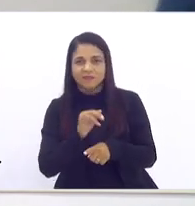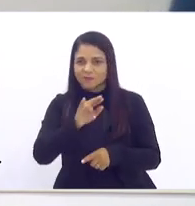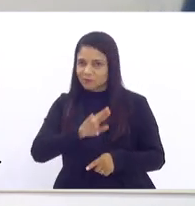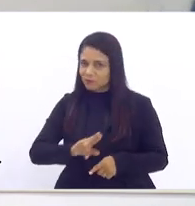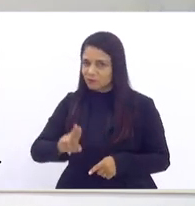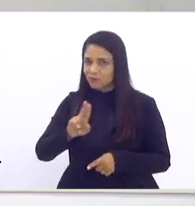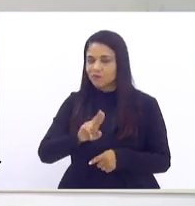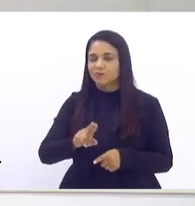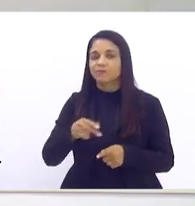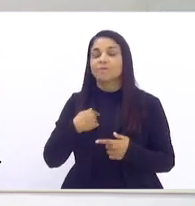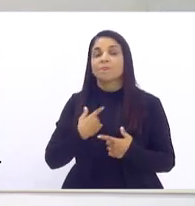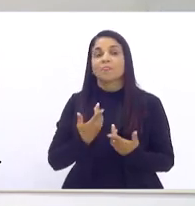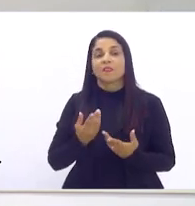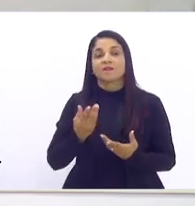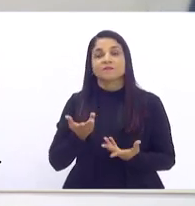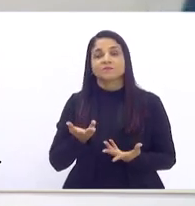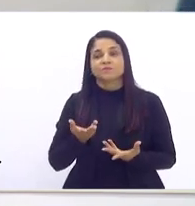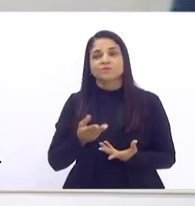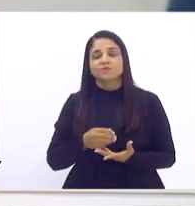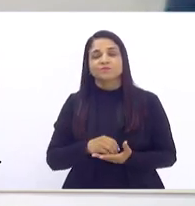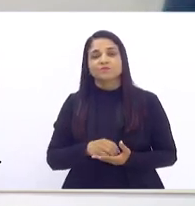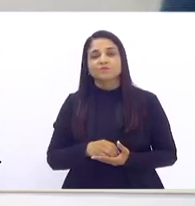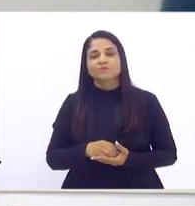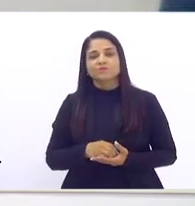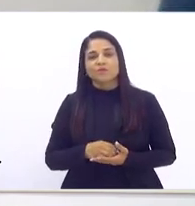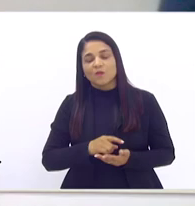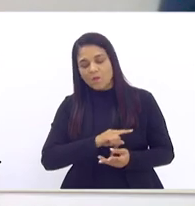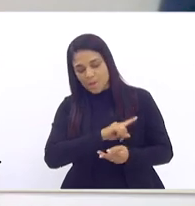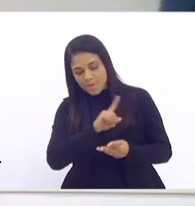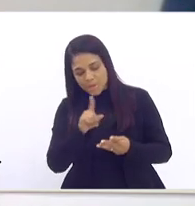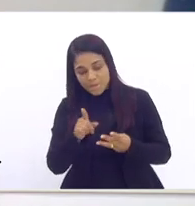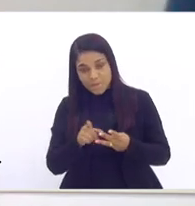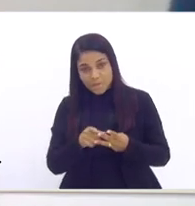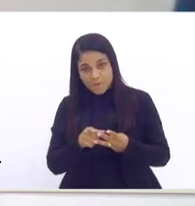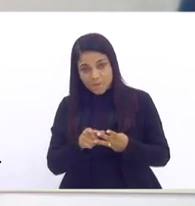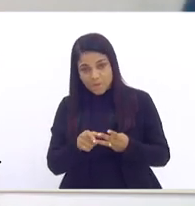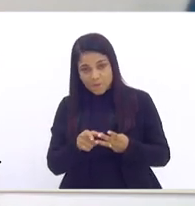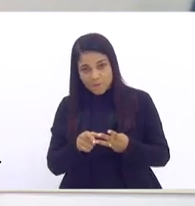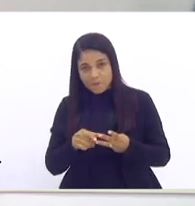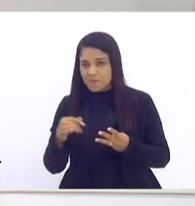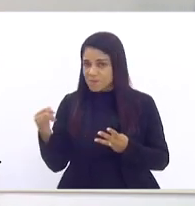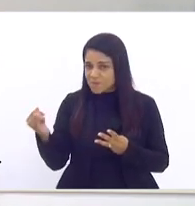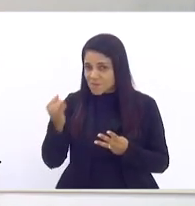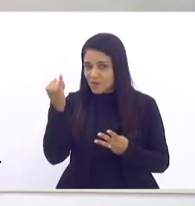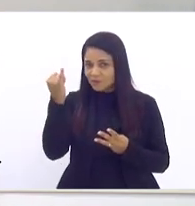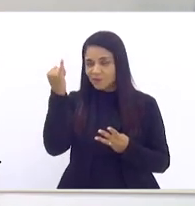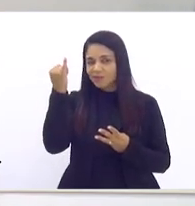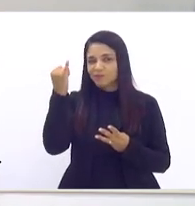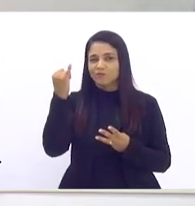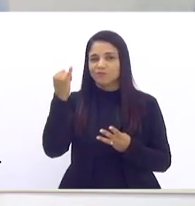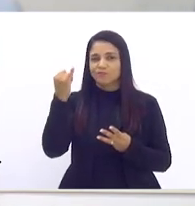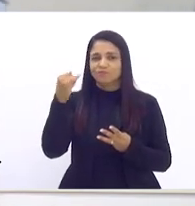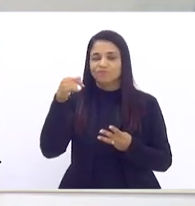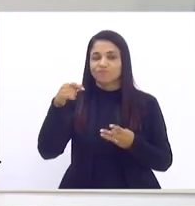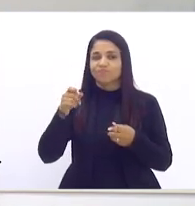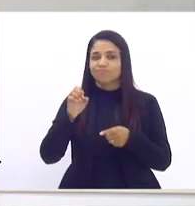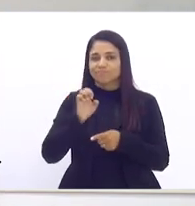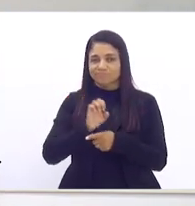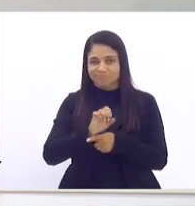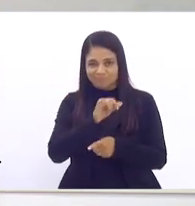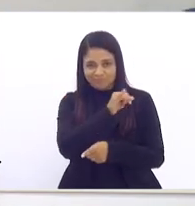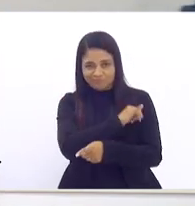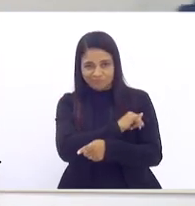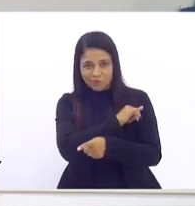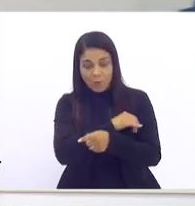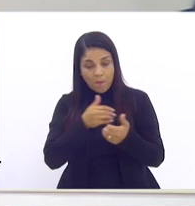dentro dessa lógica um outro ponto importante que a gente tem como vocação o Rio de Janeiro é um é